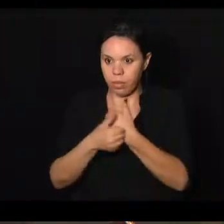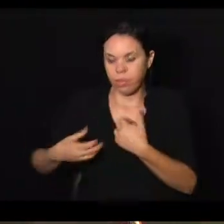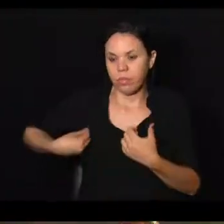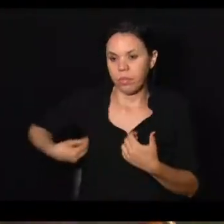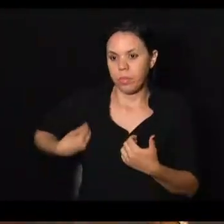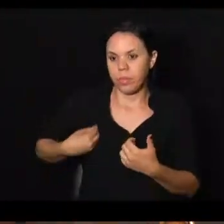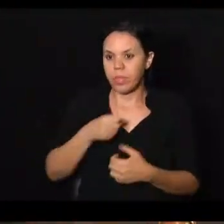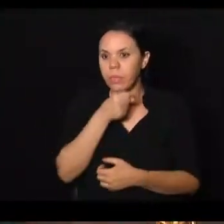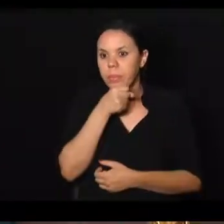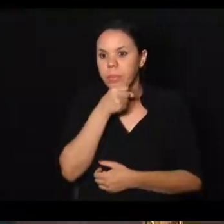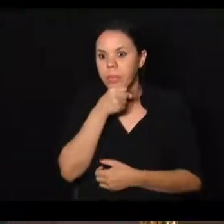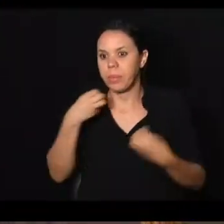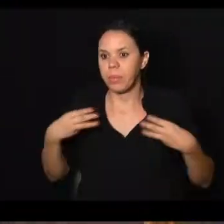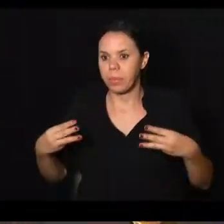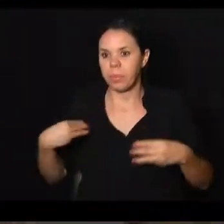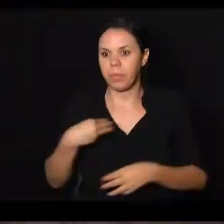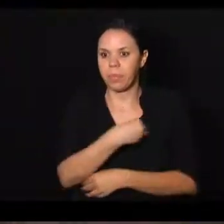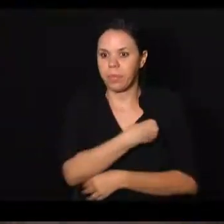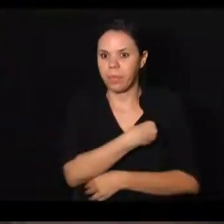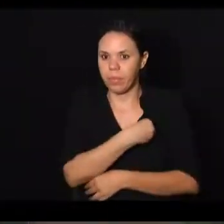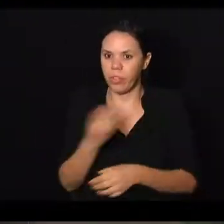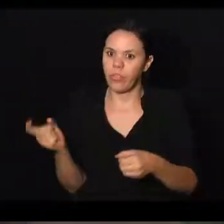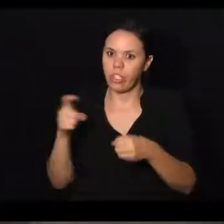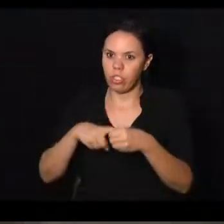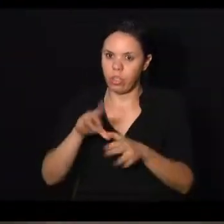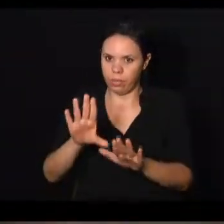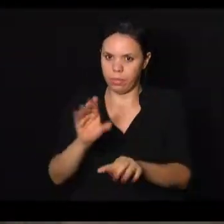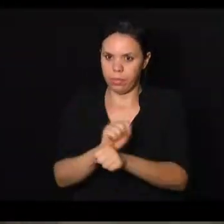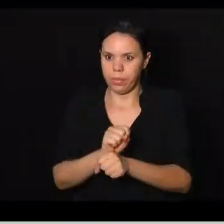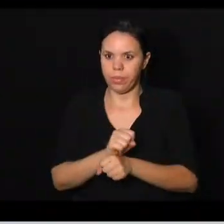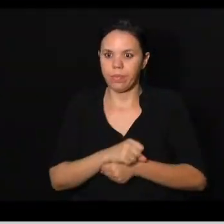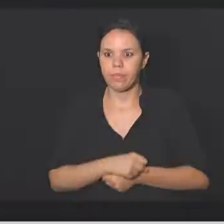uma entrevista exclusiva com a ministra. A gente volta já já.